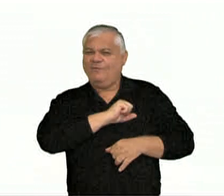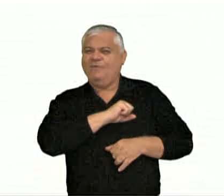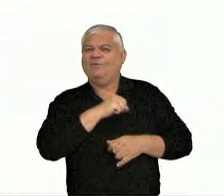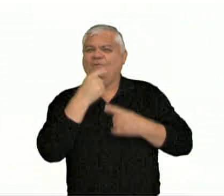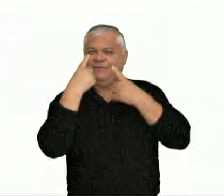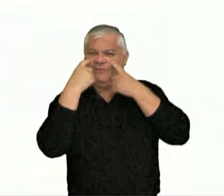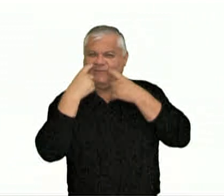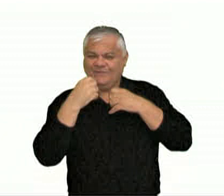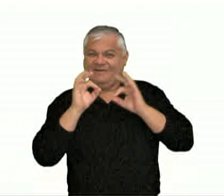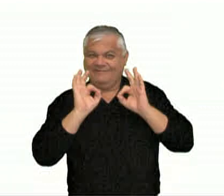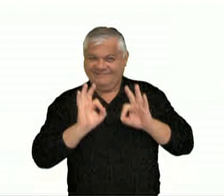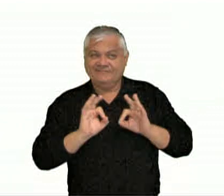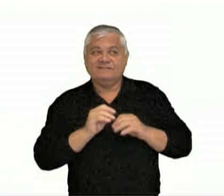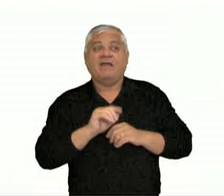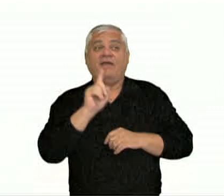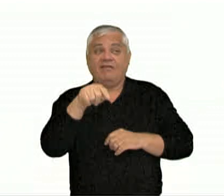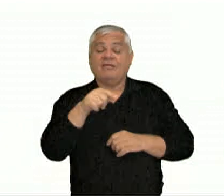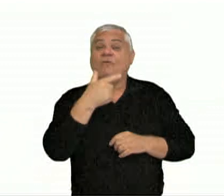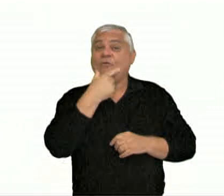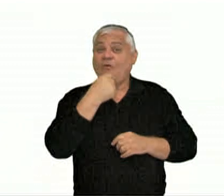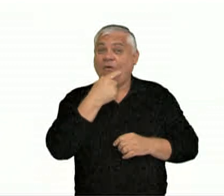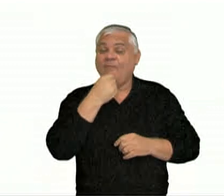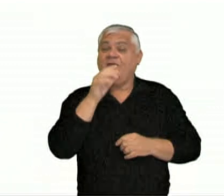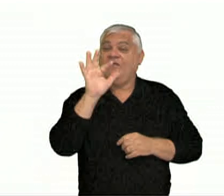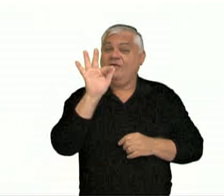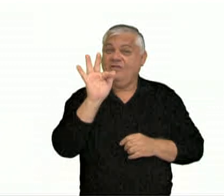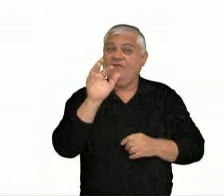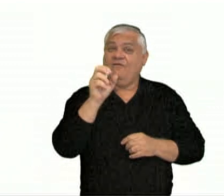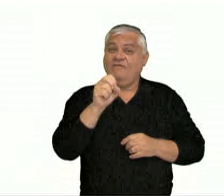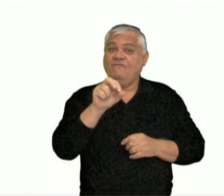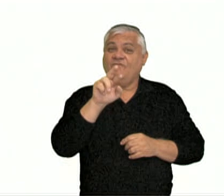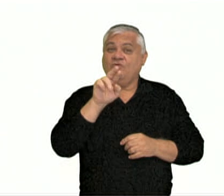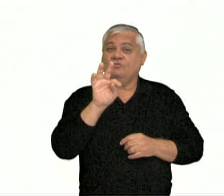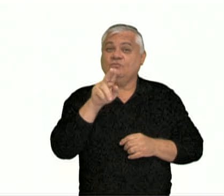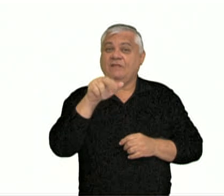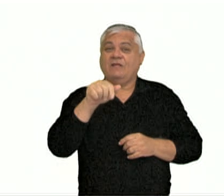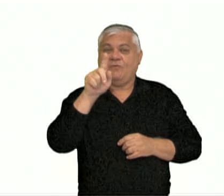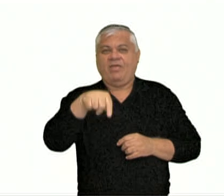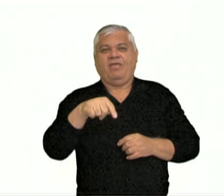Você percebeu aqui, então, que o Fortunato é o observador.